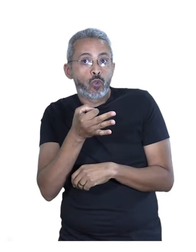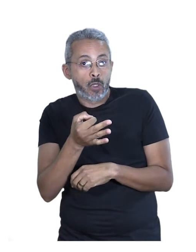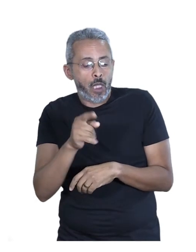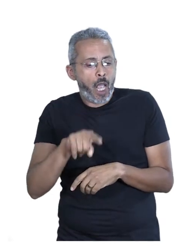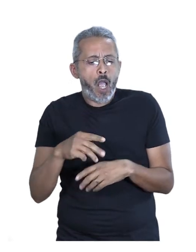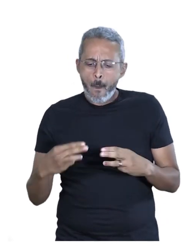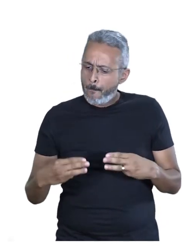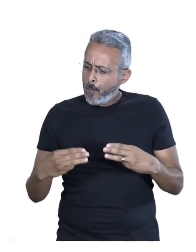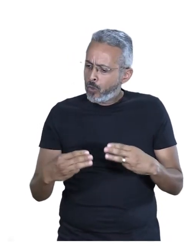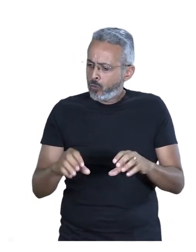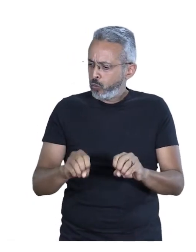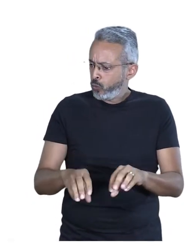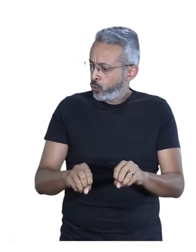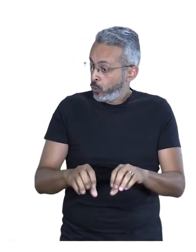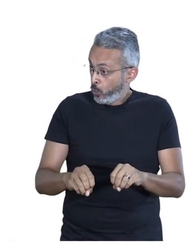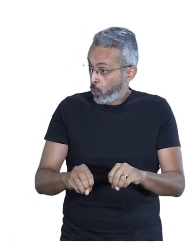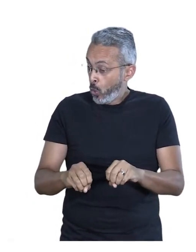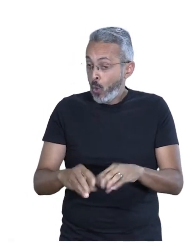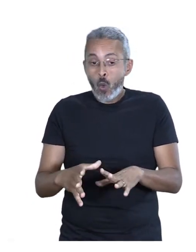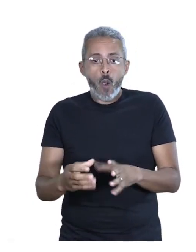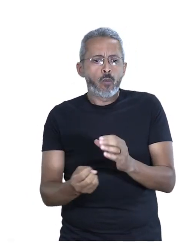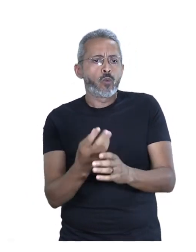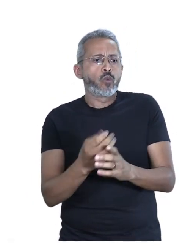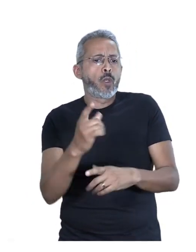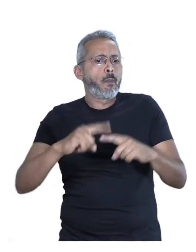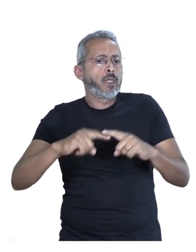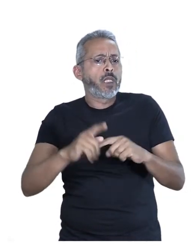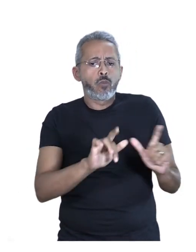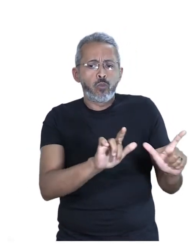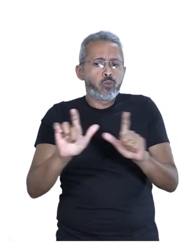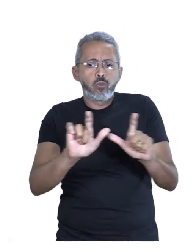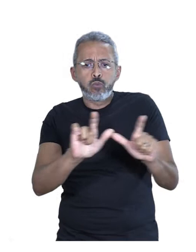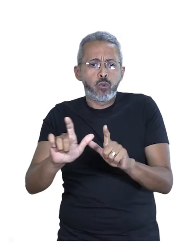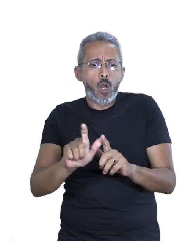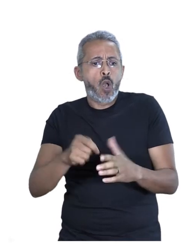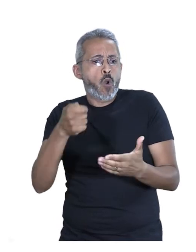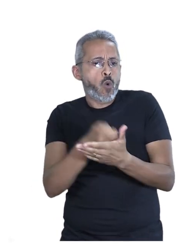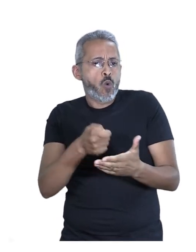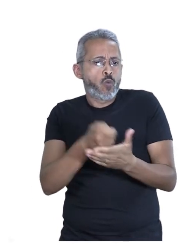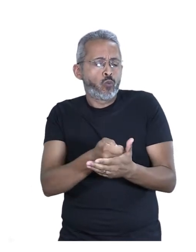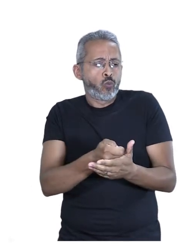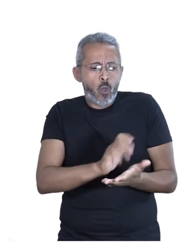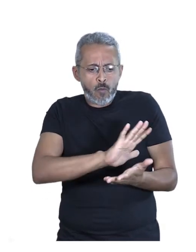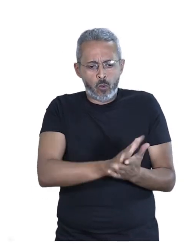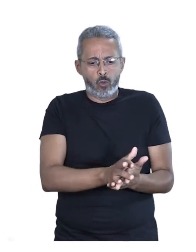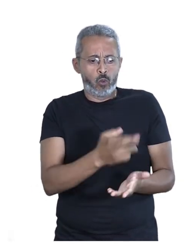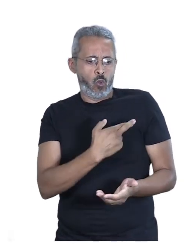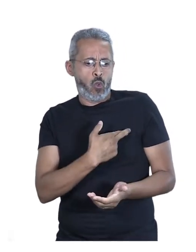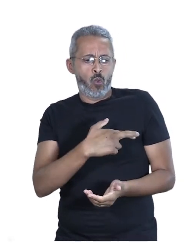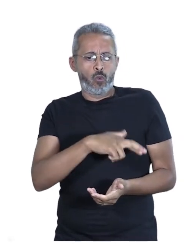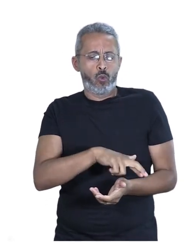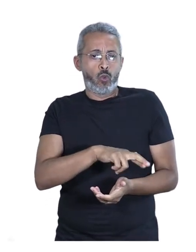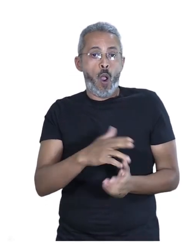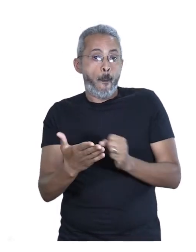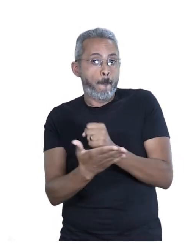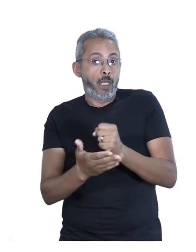Ministério da Educação, agente, produza materiais publicitários combatendo o preconceito contra religiões de matriz